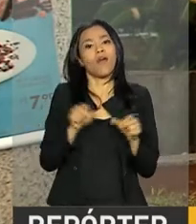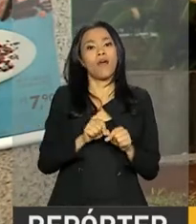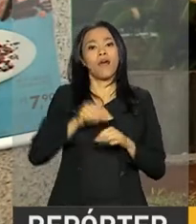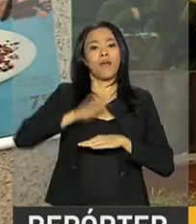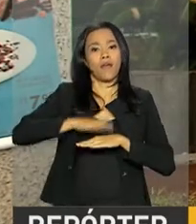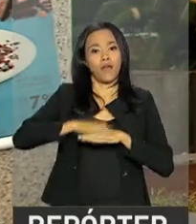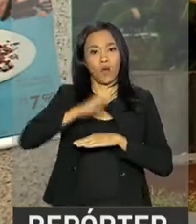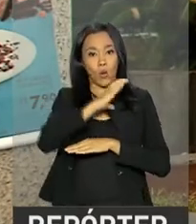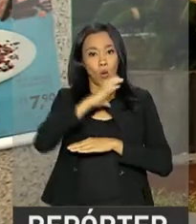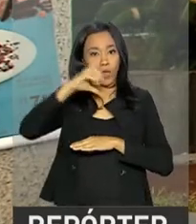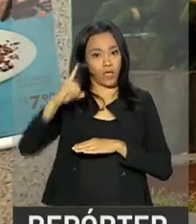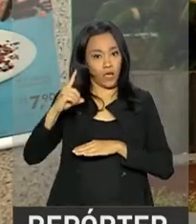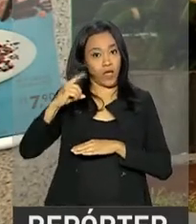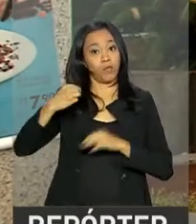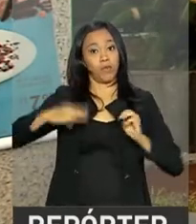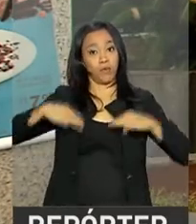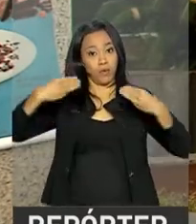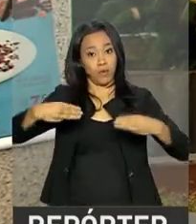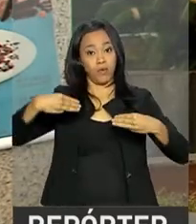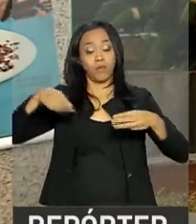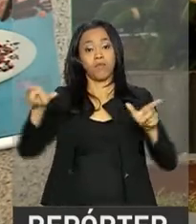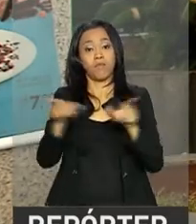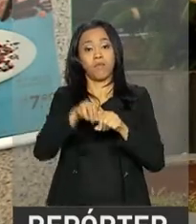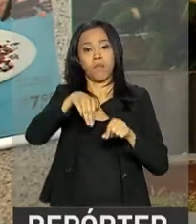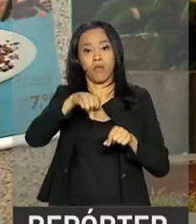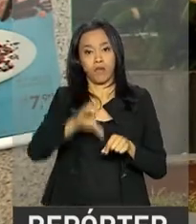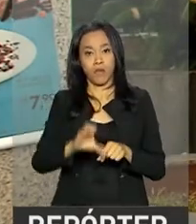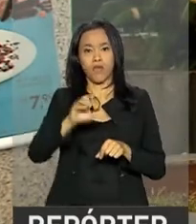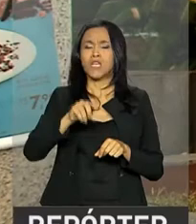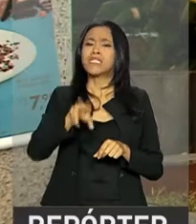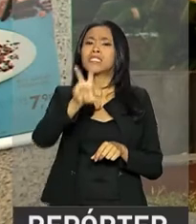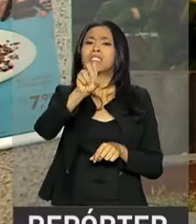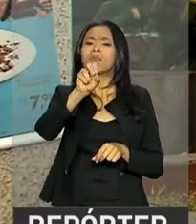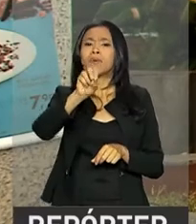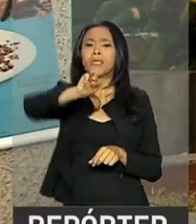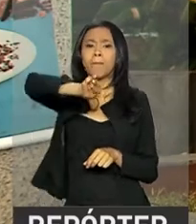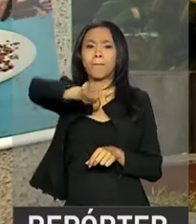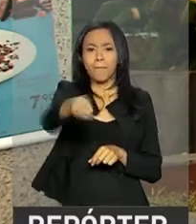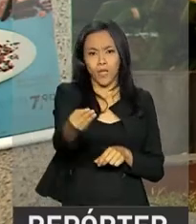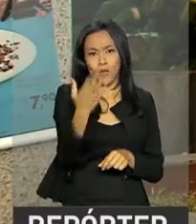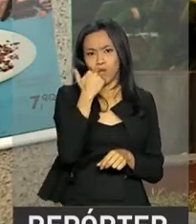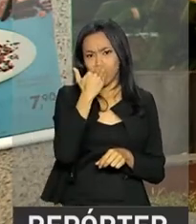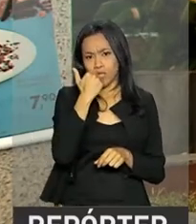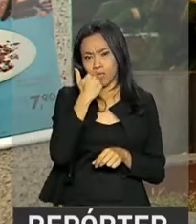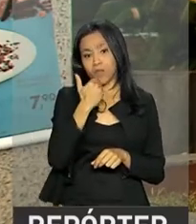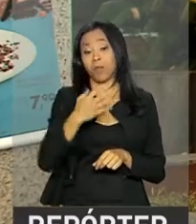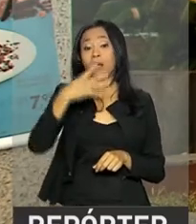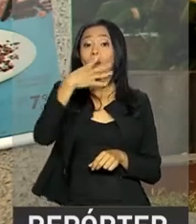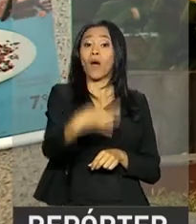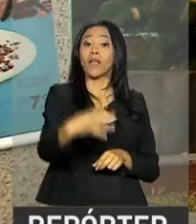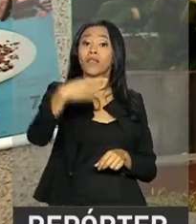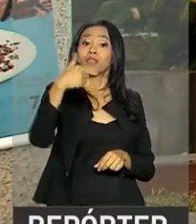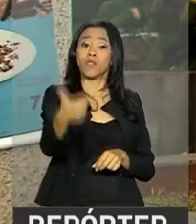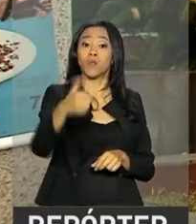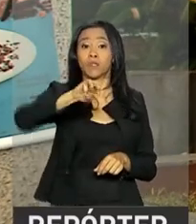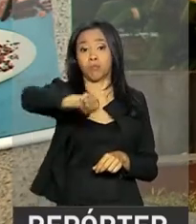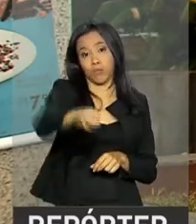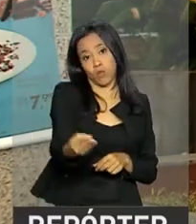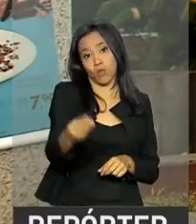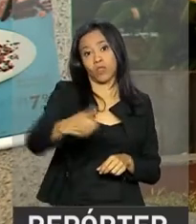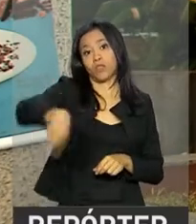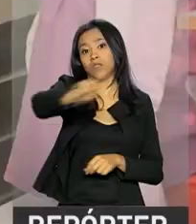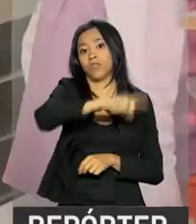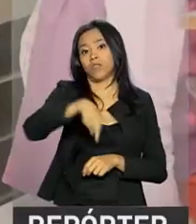Educação, todos os dias são ofertadas 50 milhões de refeições para 42 milhões de estudantes da